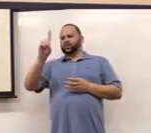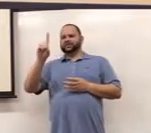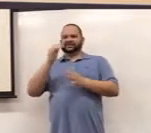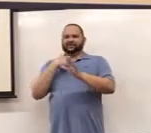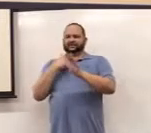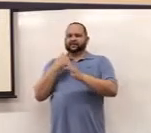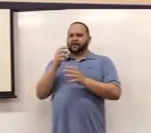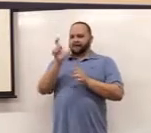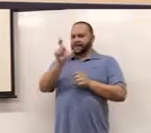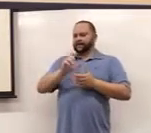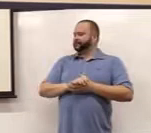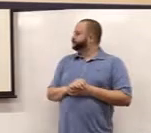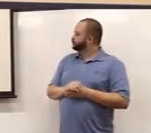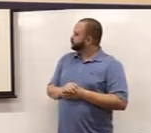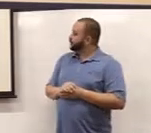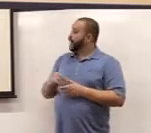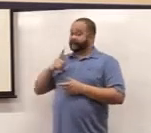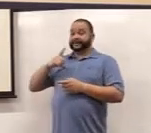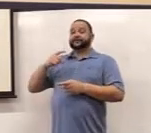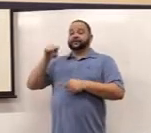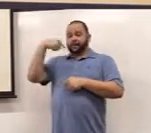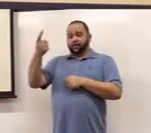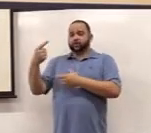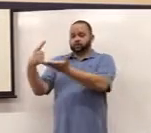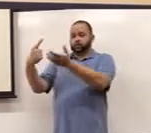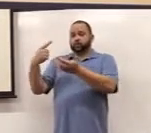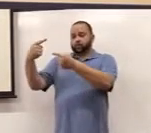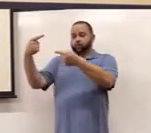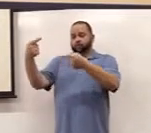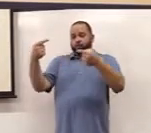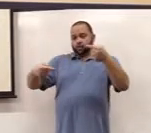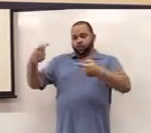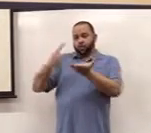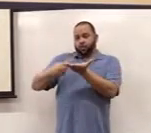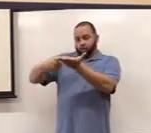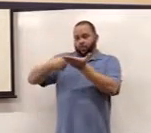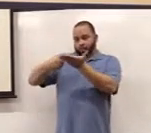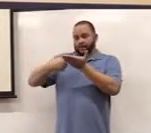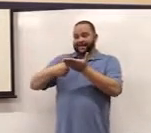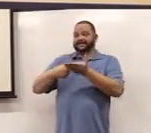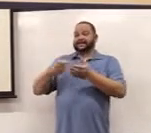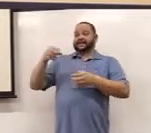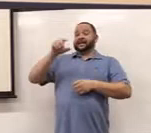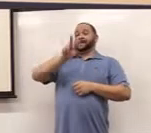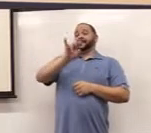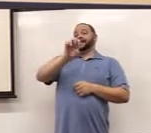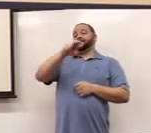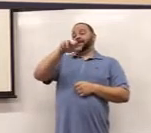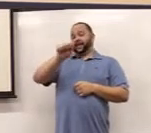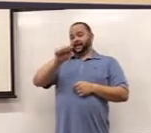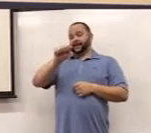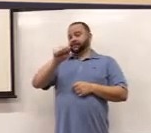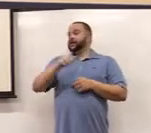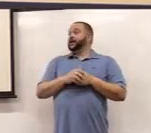Essa reunião foi em Viena, a Conferência de Viena. E o Beethoven, inclusive, foi